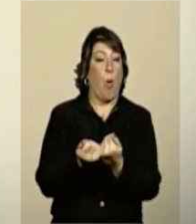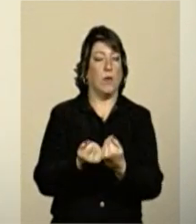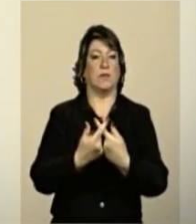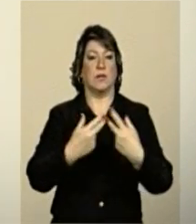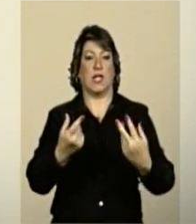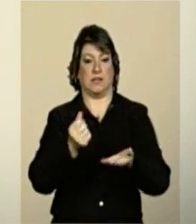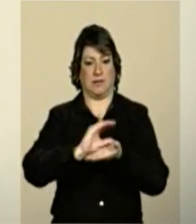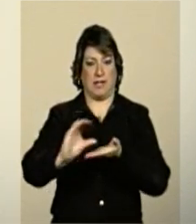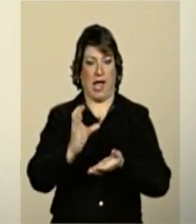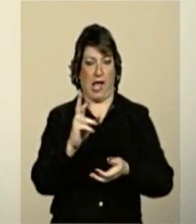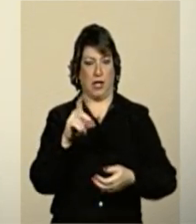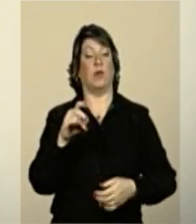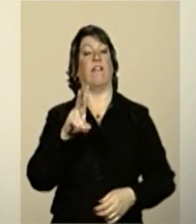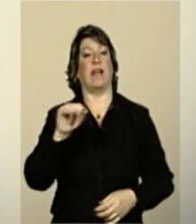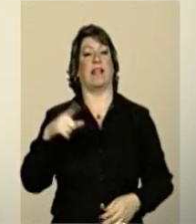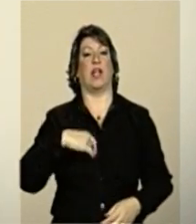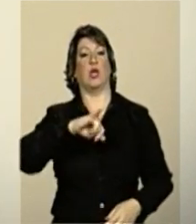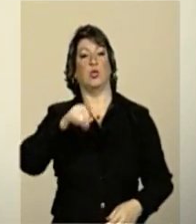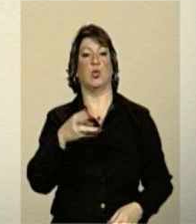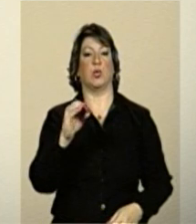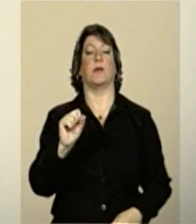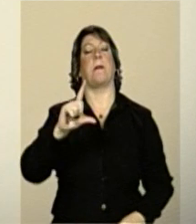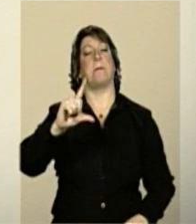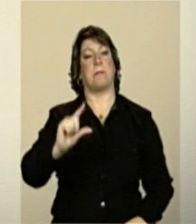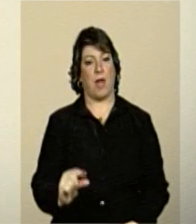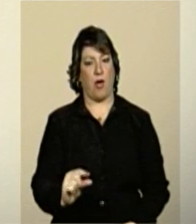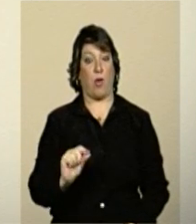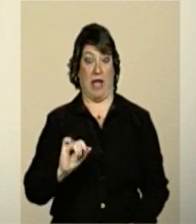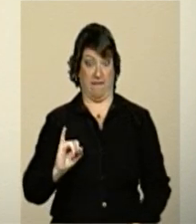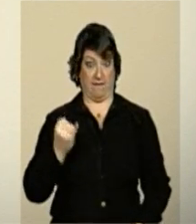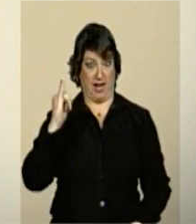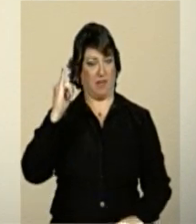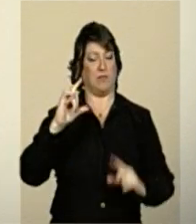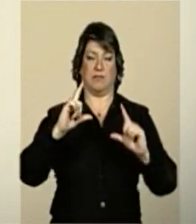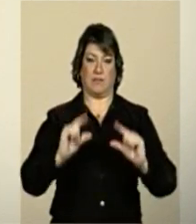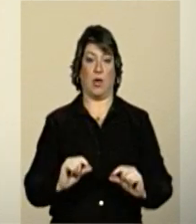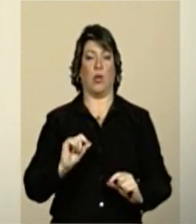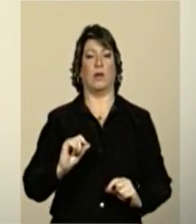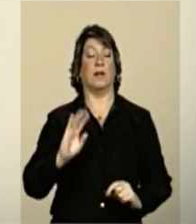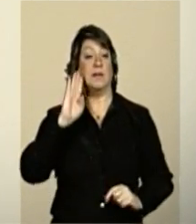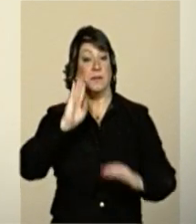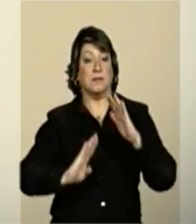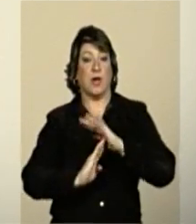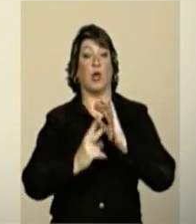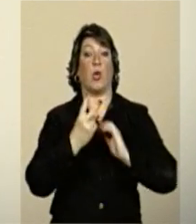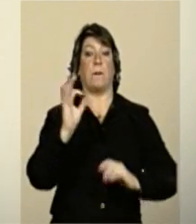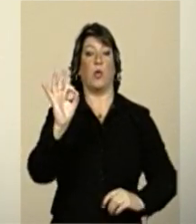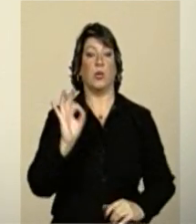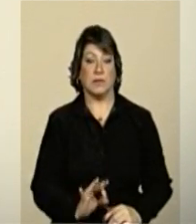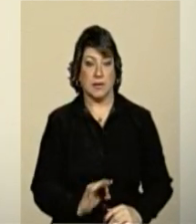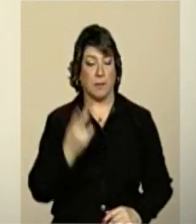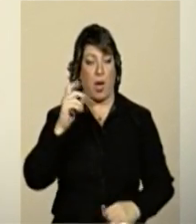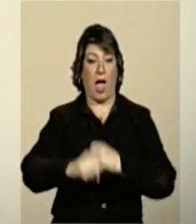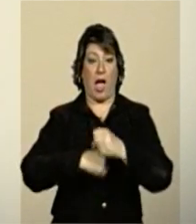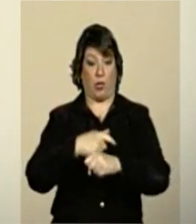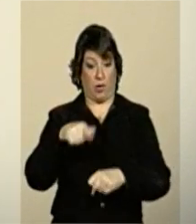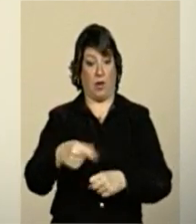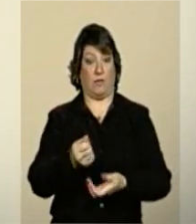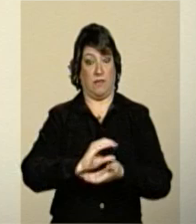de crédito terão juros menores que a inflação, de no máximo 2% ao ano para o investimento